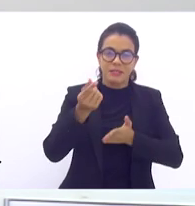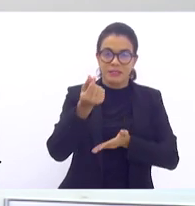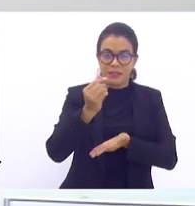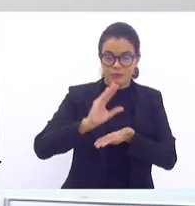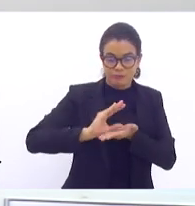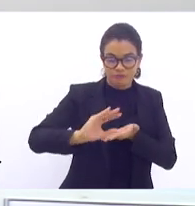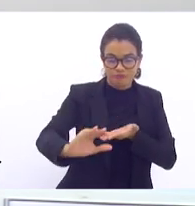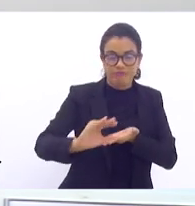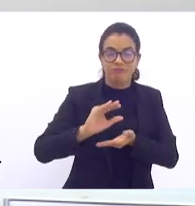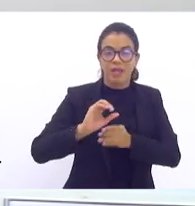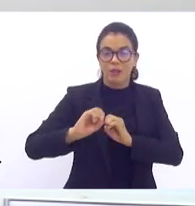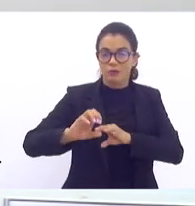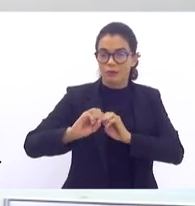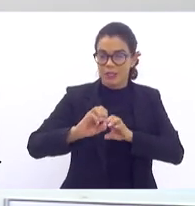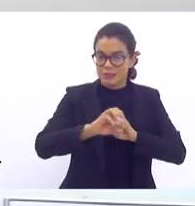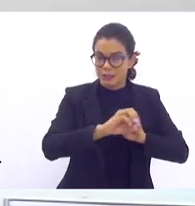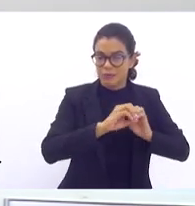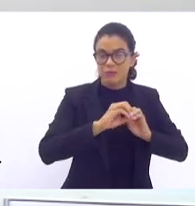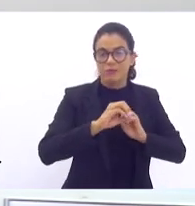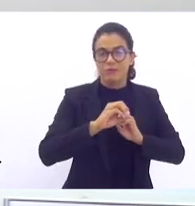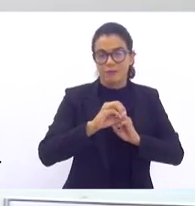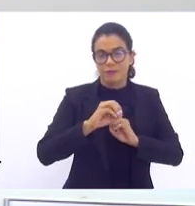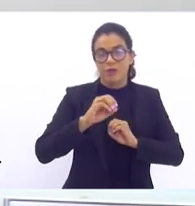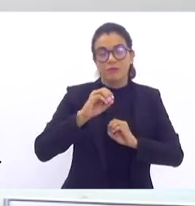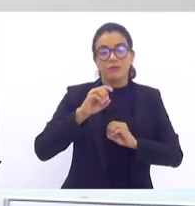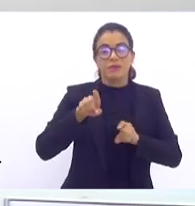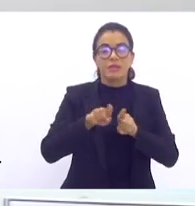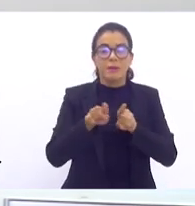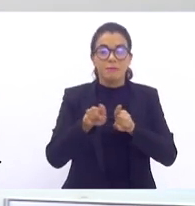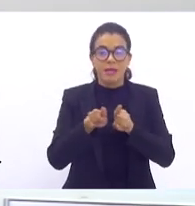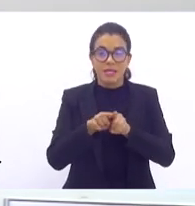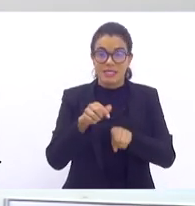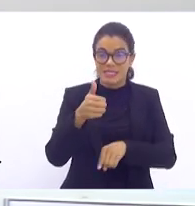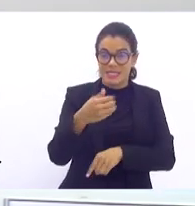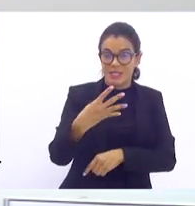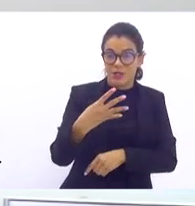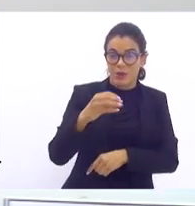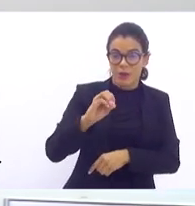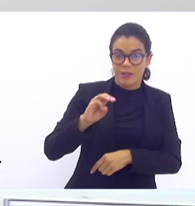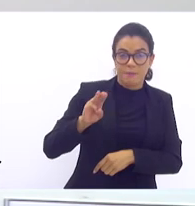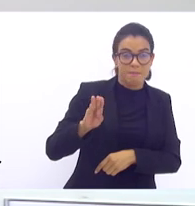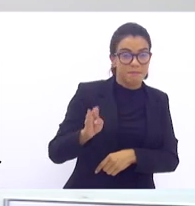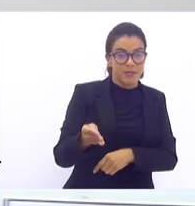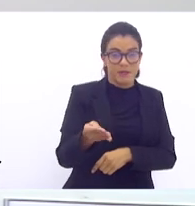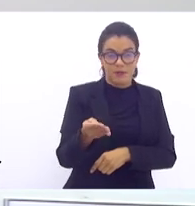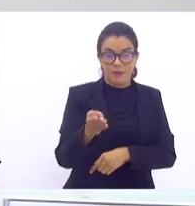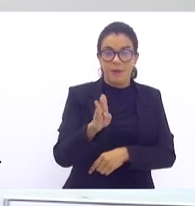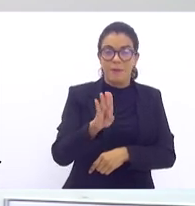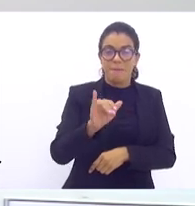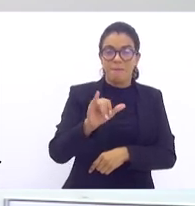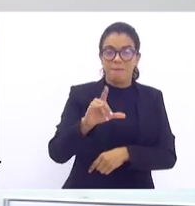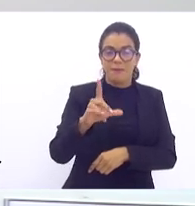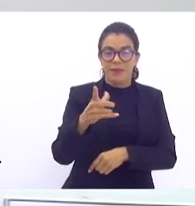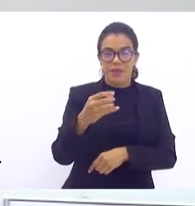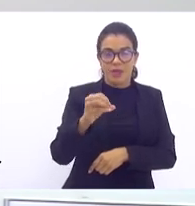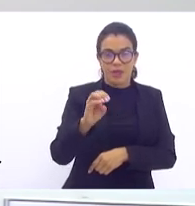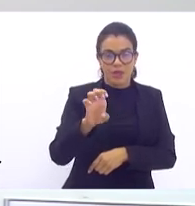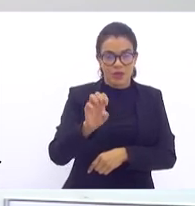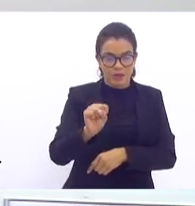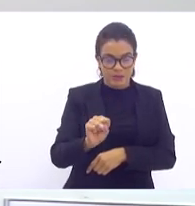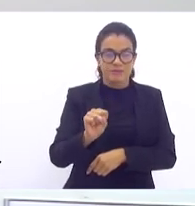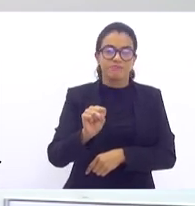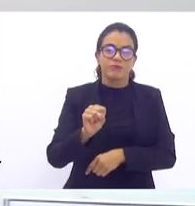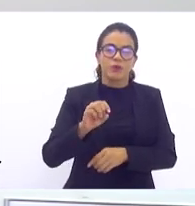na educação da ordem o Global da ordem 140 bilhões de reais de do orçamento do Ministério da Educação